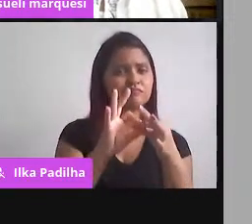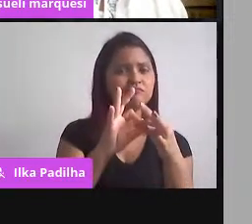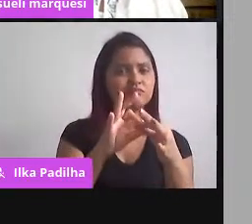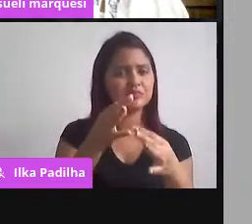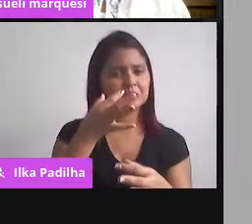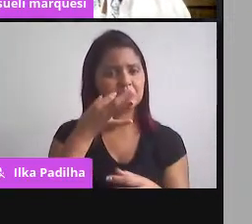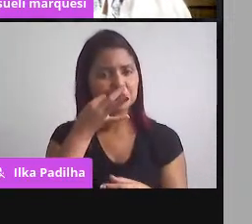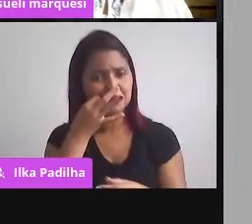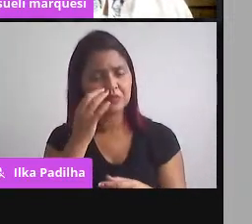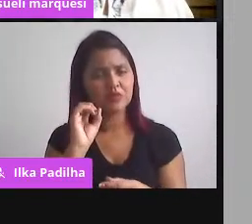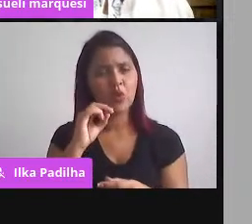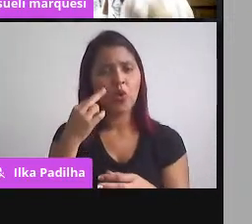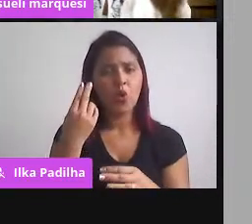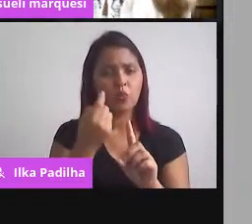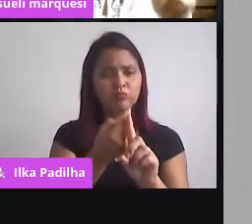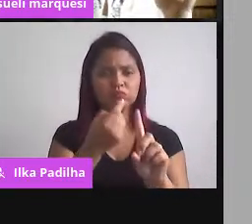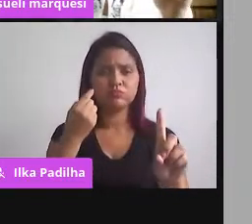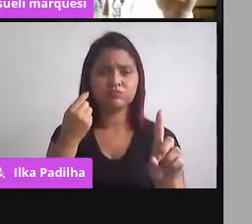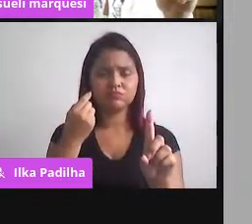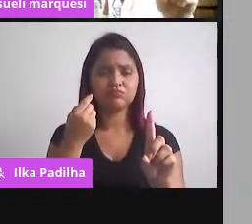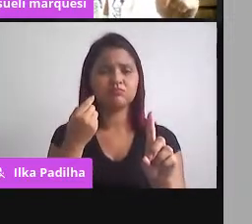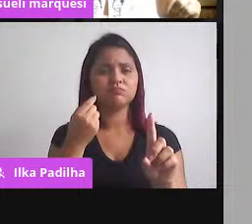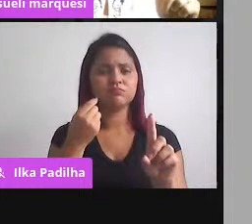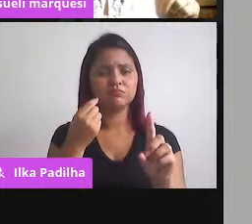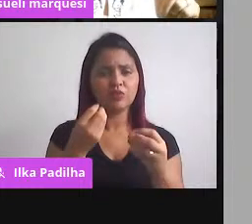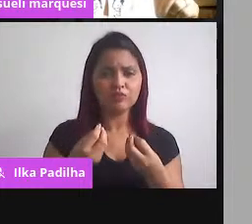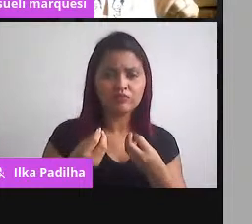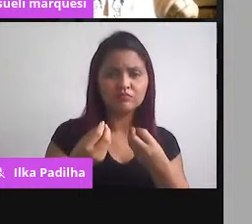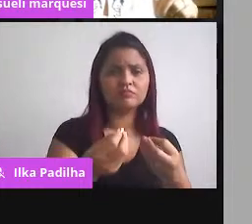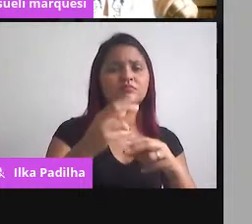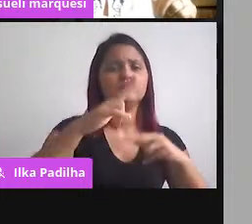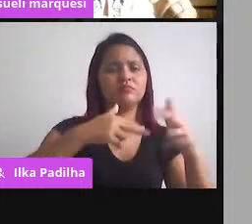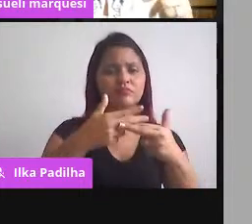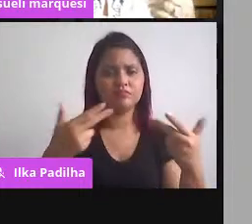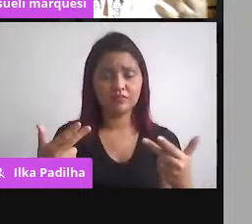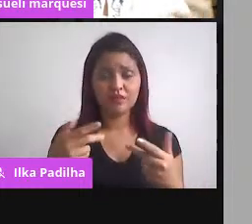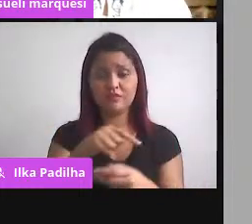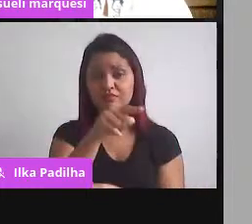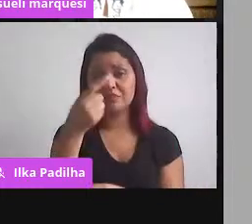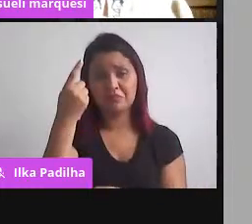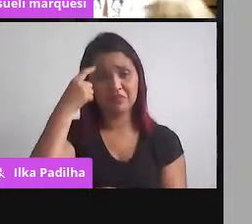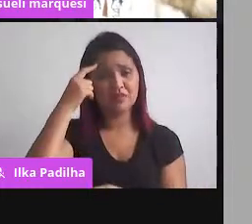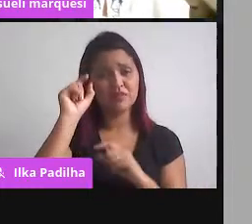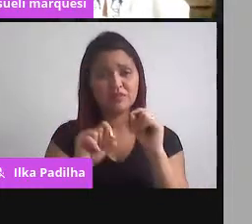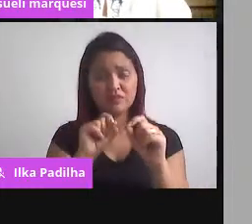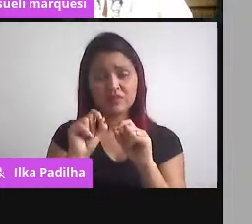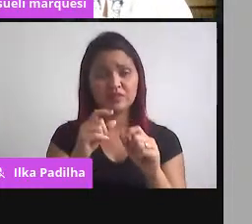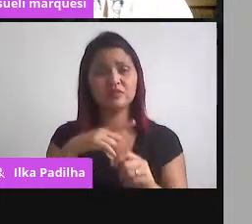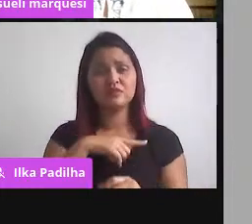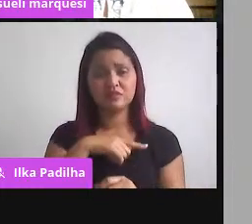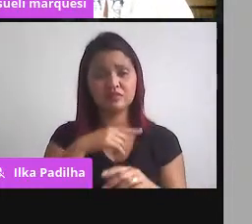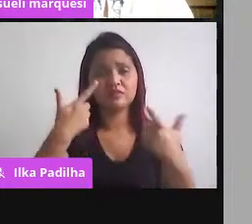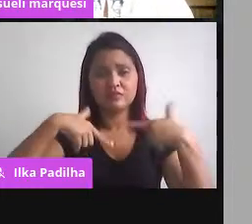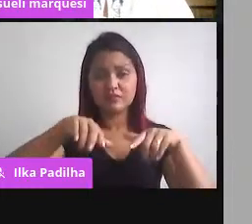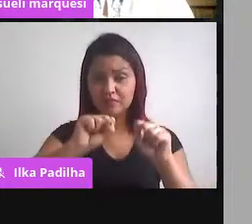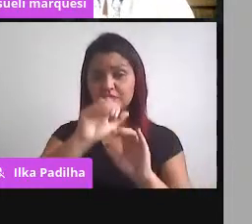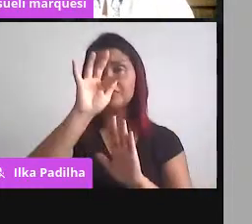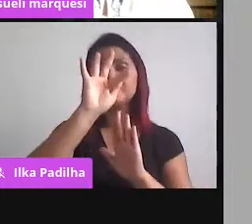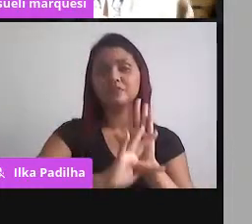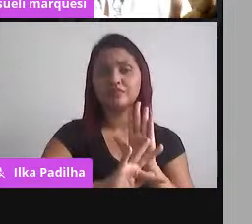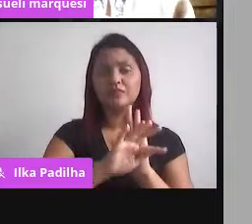assincronamente, tem que pensar que existe aí, na linguística textual, nessa abordagem da